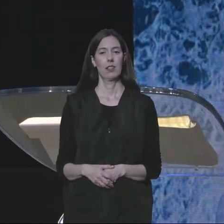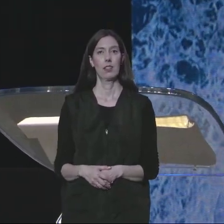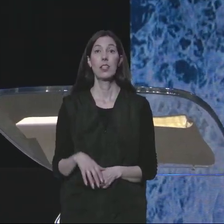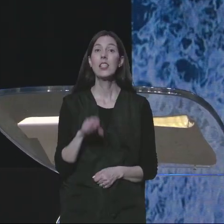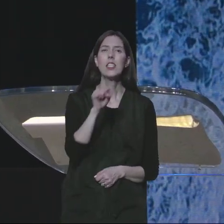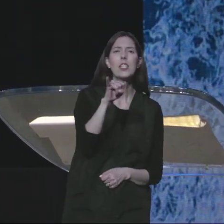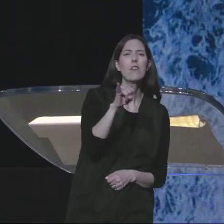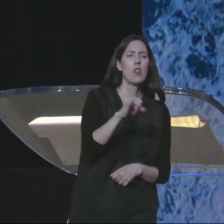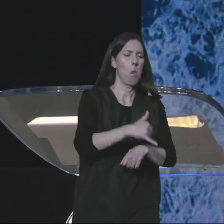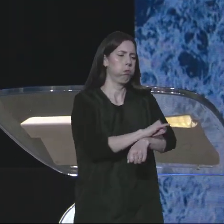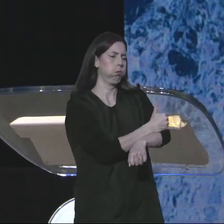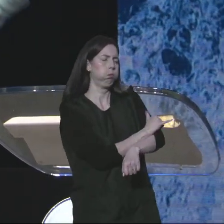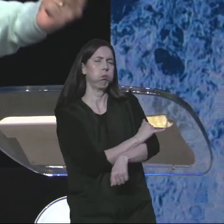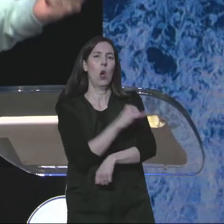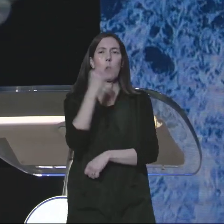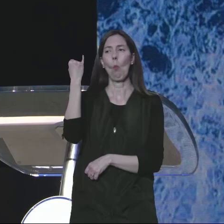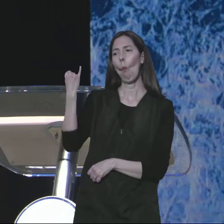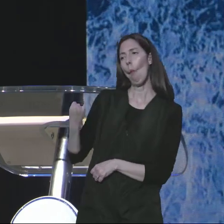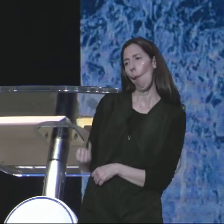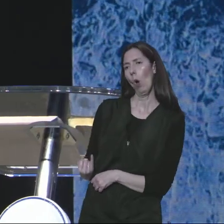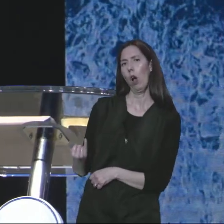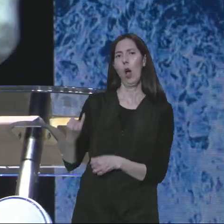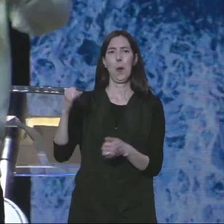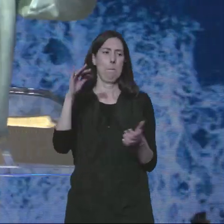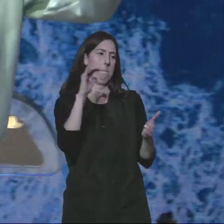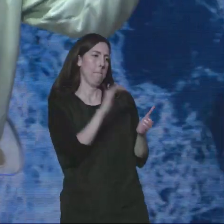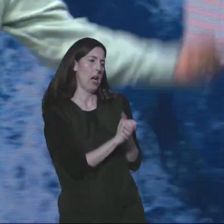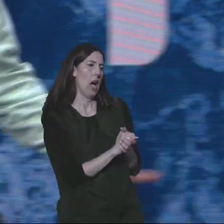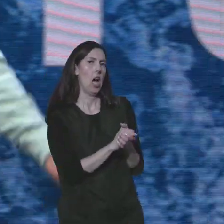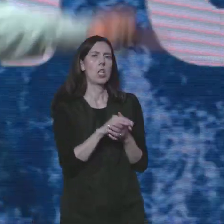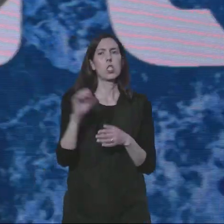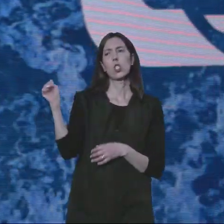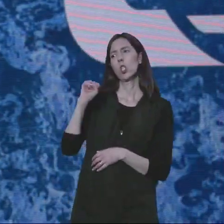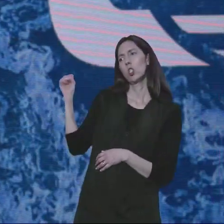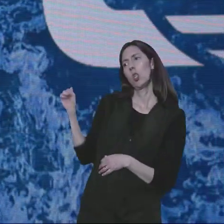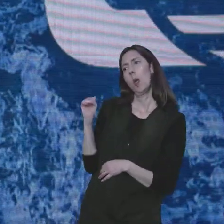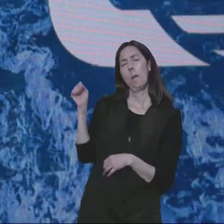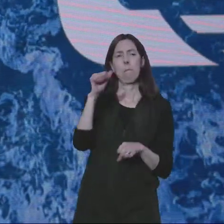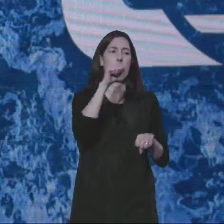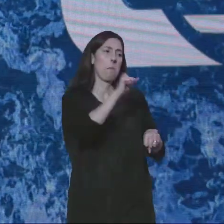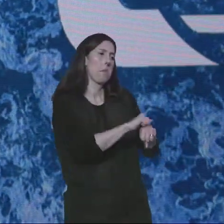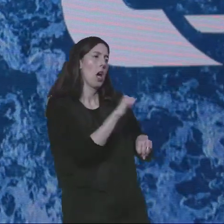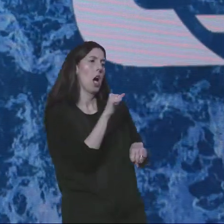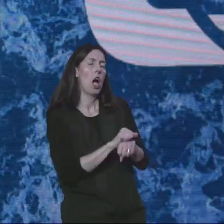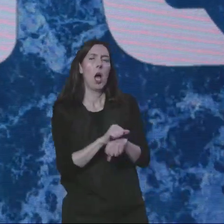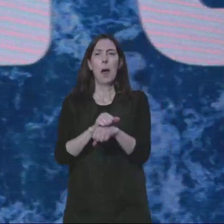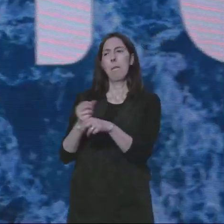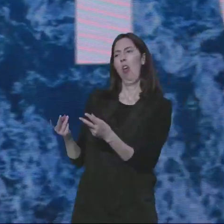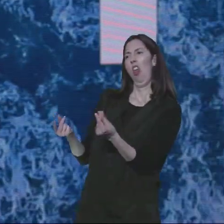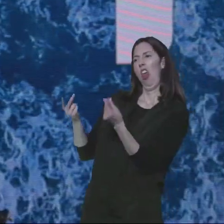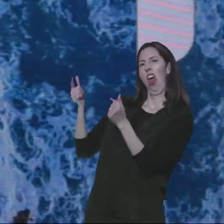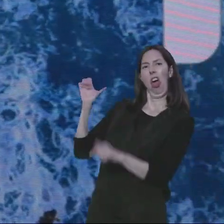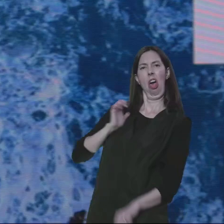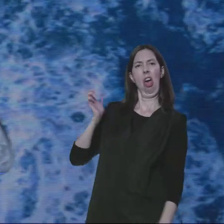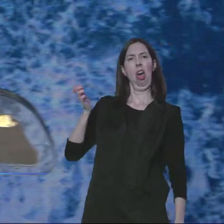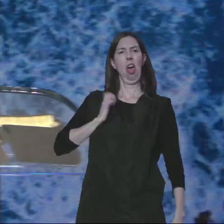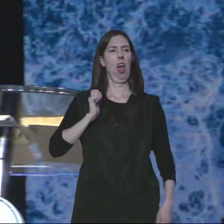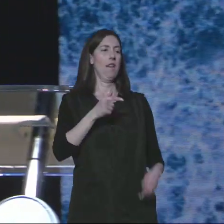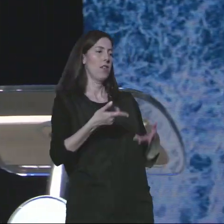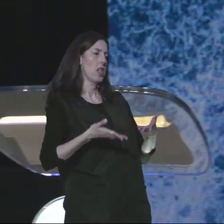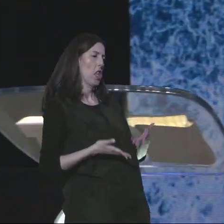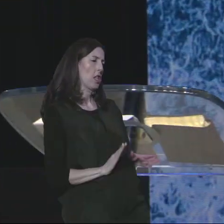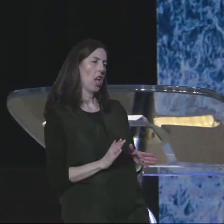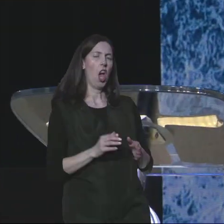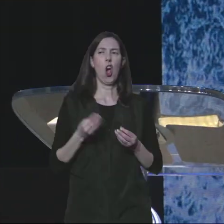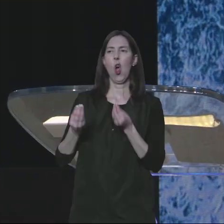se você é magro, se você é casado, se você é solteiro, se você é pobre, se você é rico, como você nasceu, como você